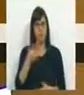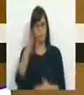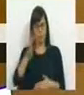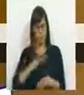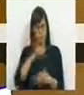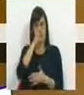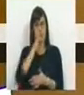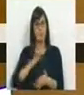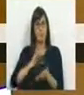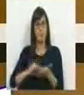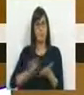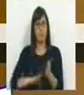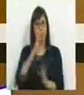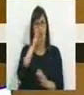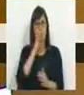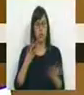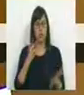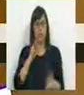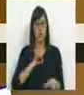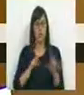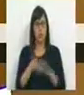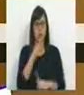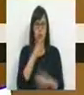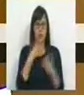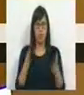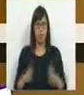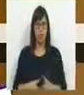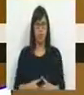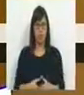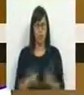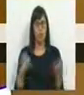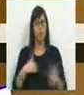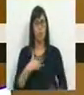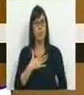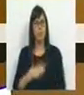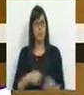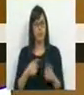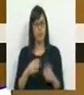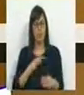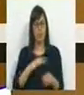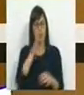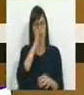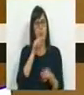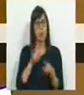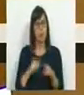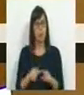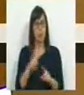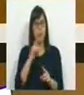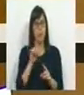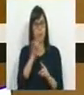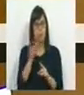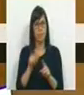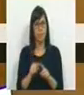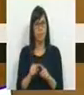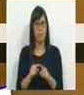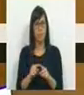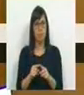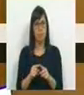Presidente, o Sr. Ministro e os Srs. Secretários de Estado, Sras. e Srs. Deputados. Eu gostava de colocar ao Sr. Ministro uma questão